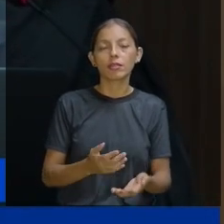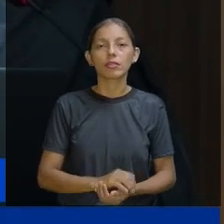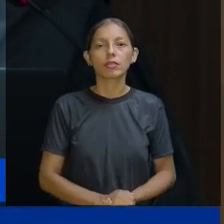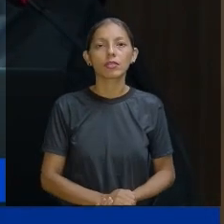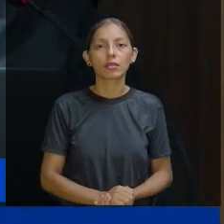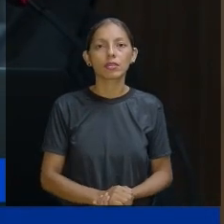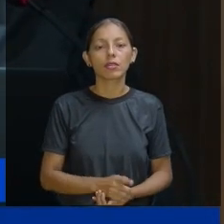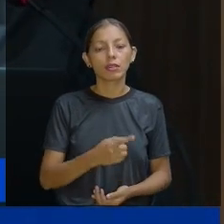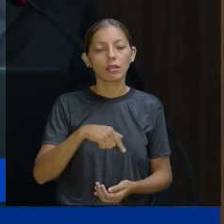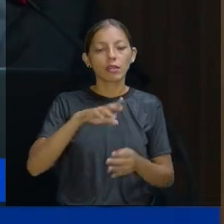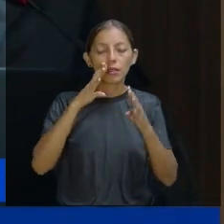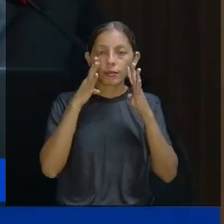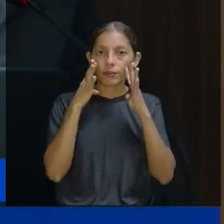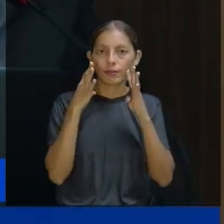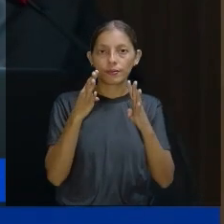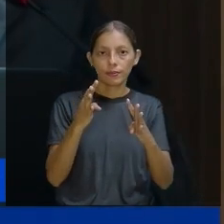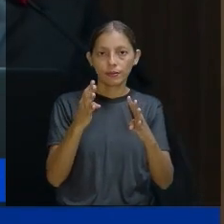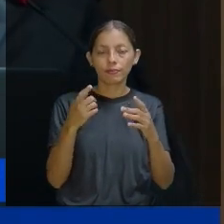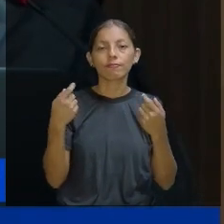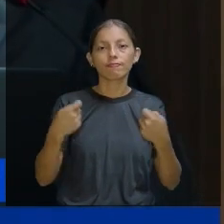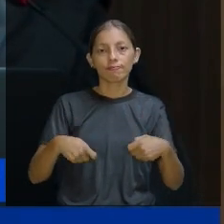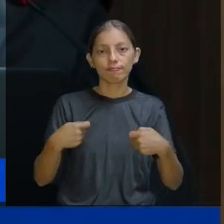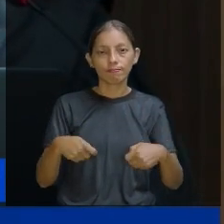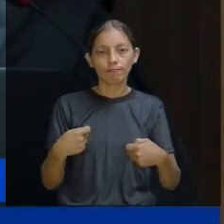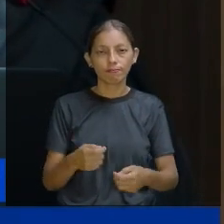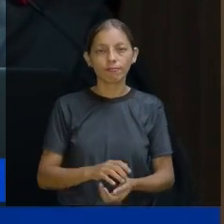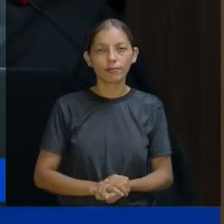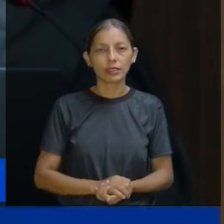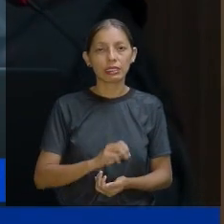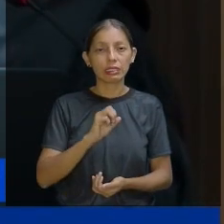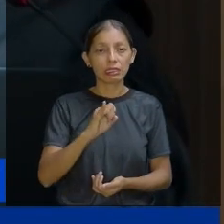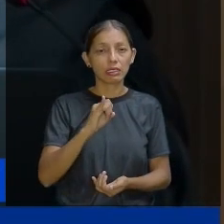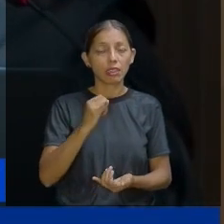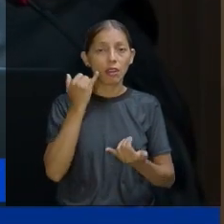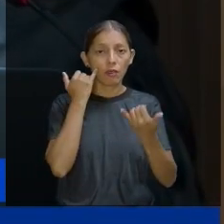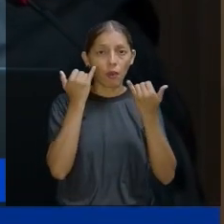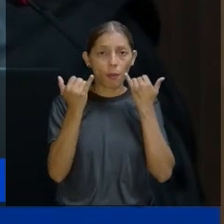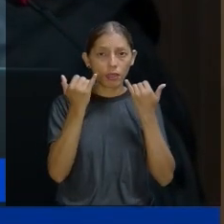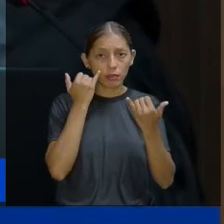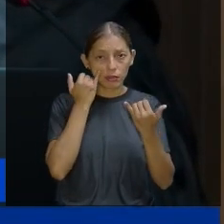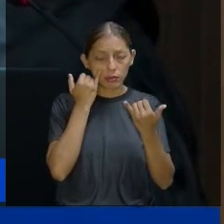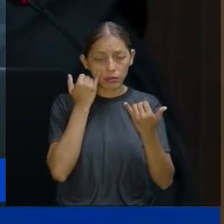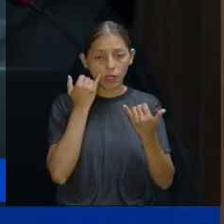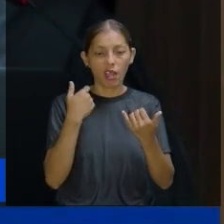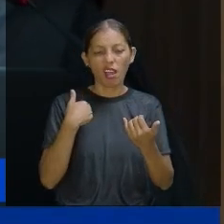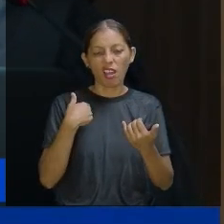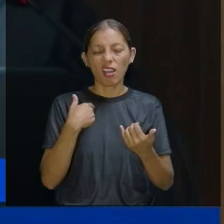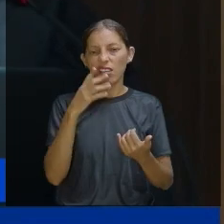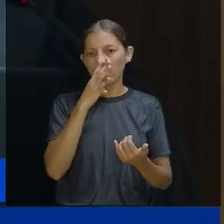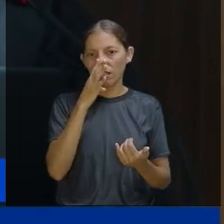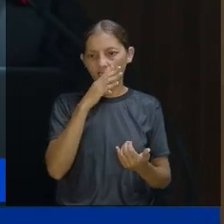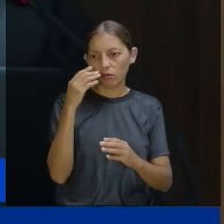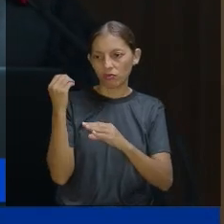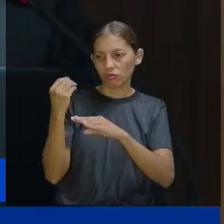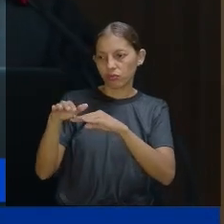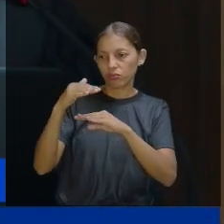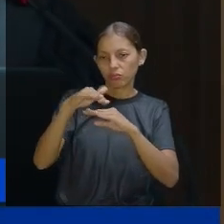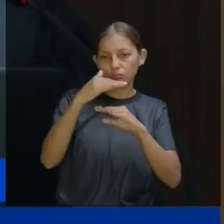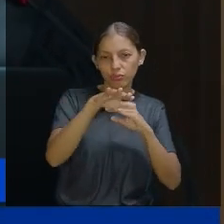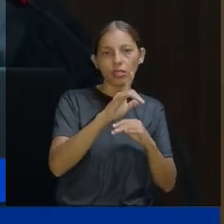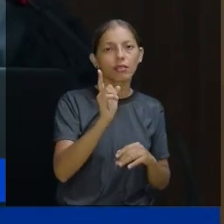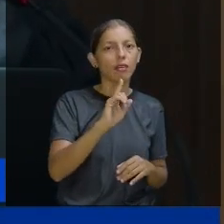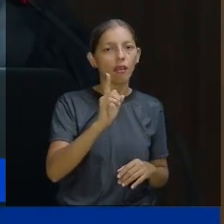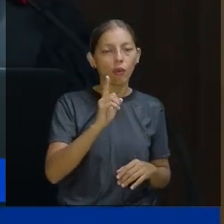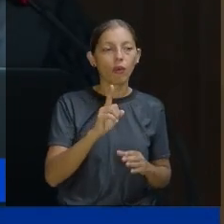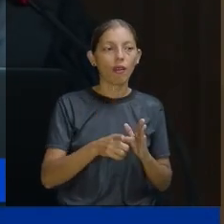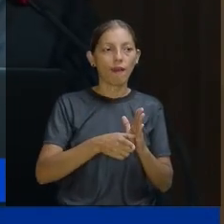atentos, nunca repassar uma informação sem checar a fonte. O TSE e a Justiça Eleitoral